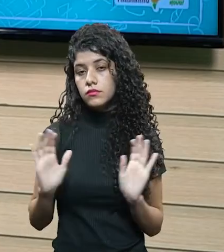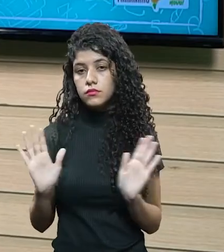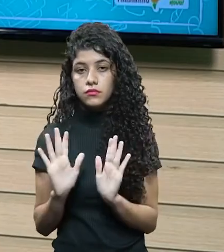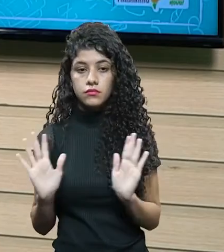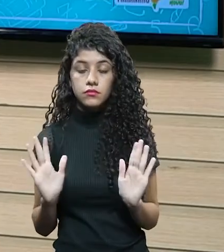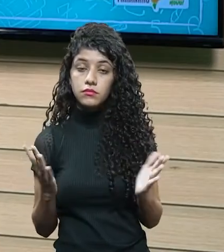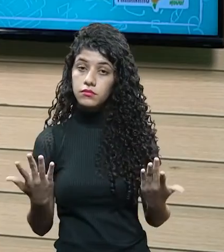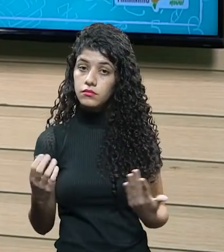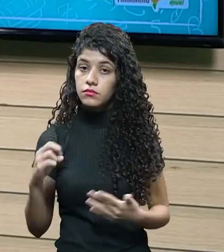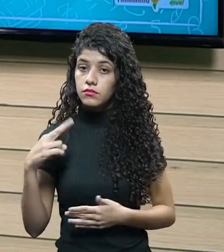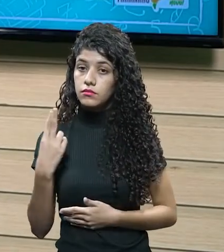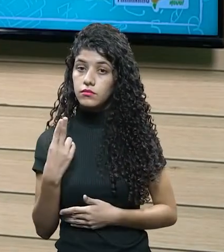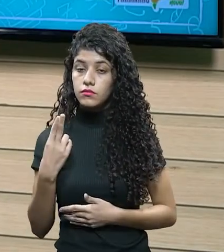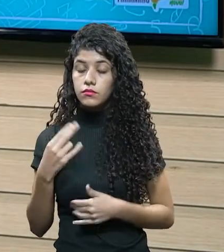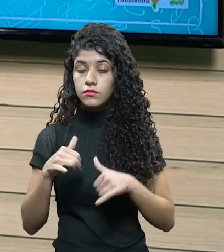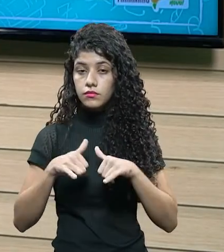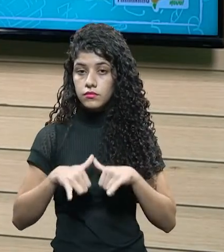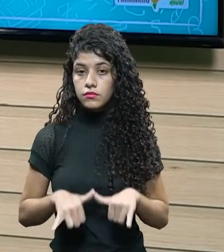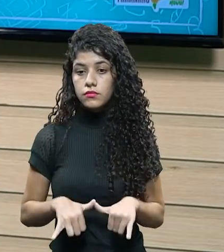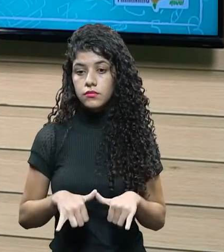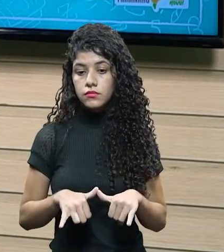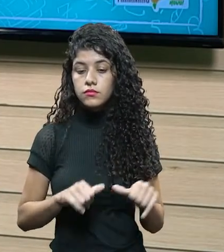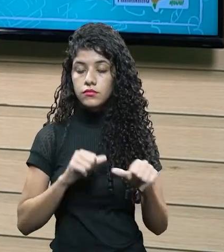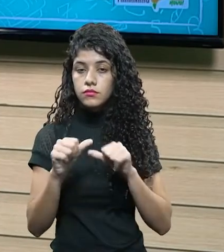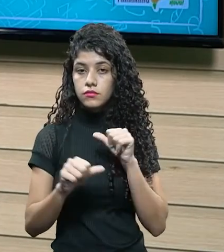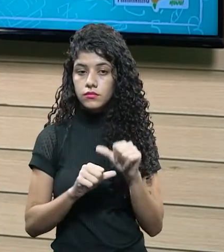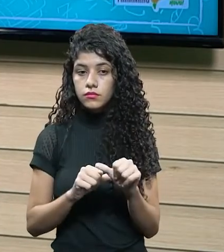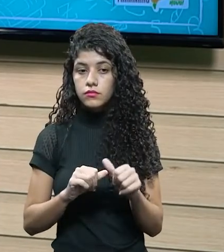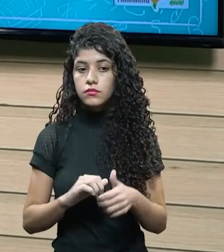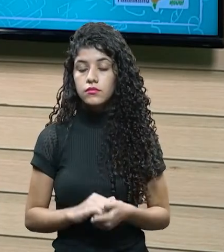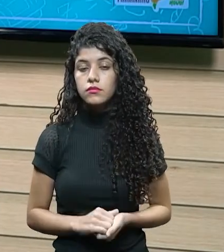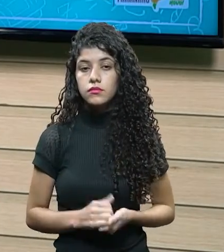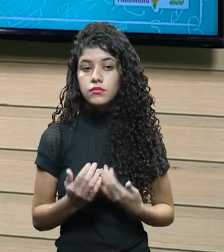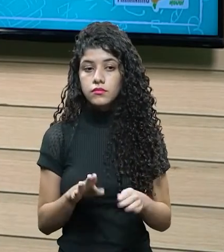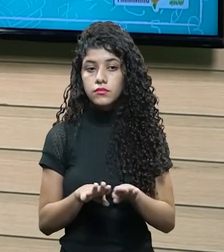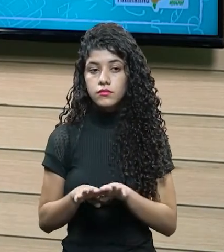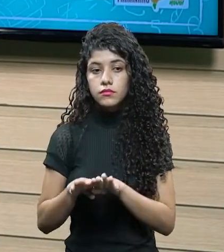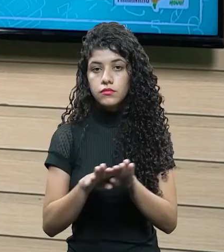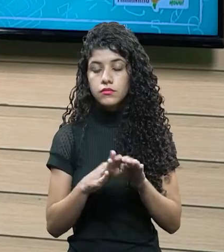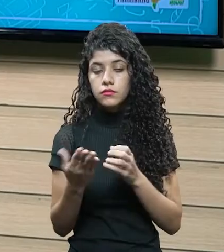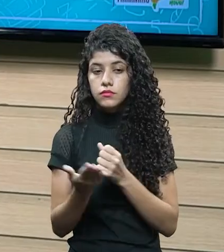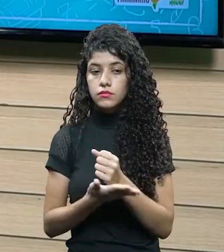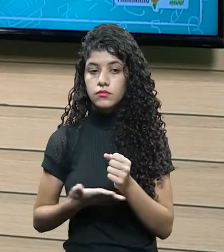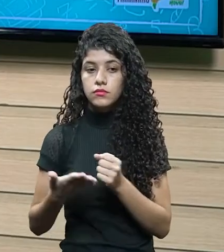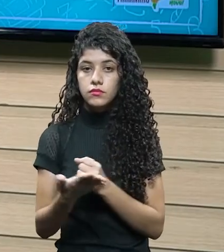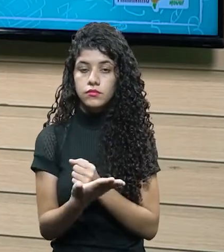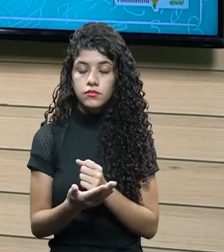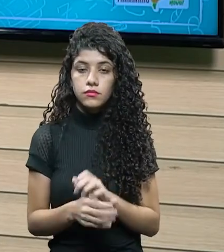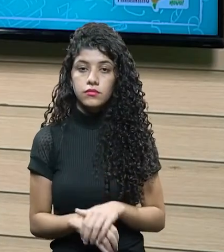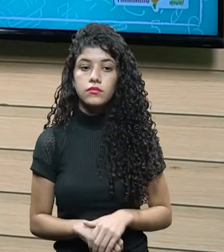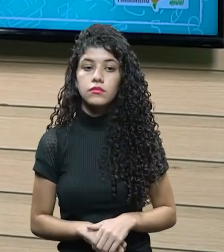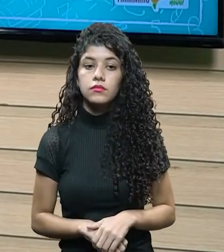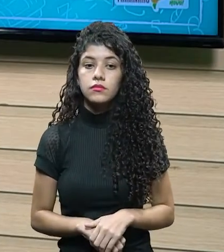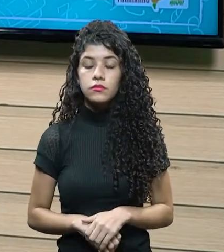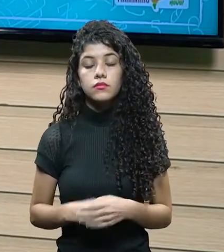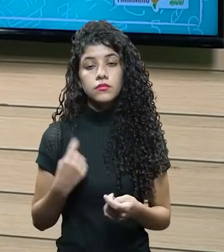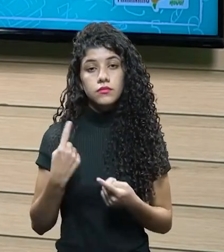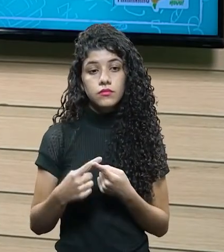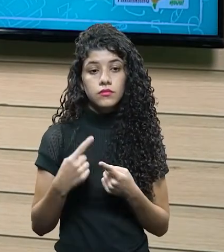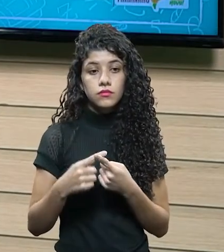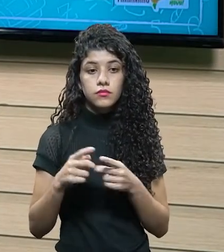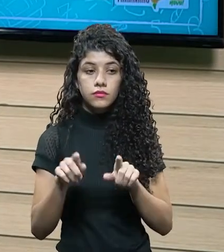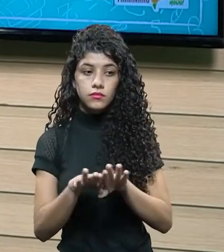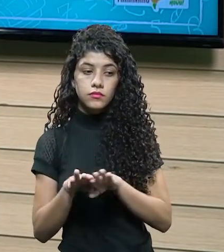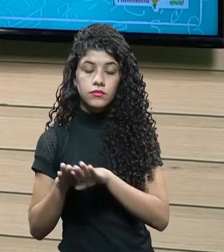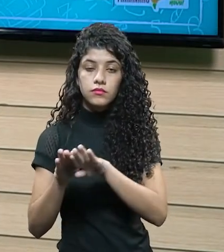pode diminuir ou pode manter o preço de acordo com as mudanças. Então, o ponto de equilíbrio ele é fundamental para a tomada de decisão,